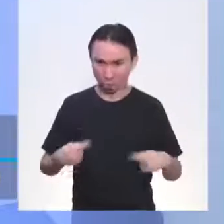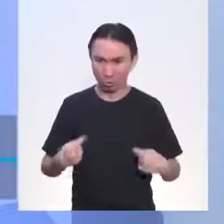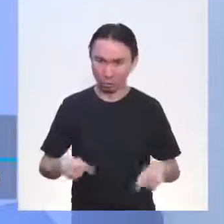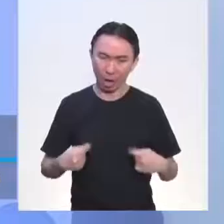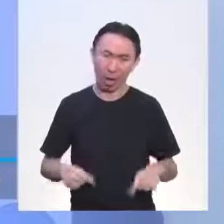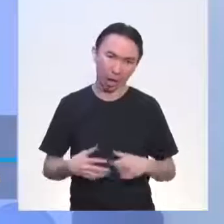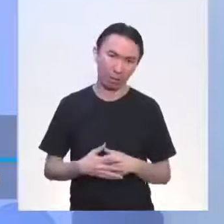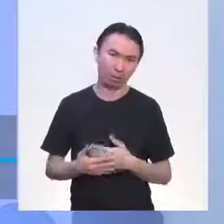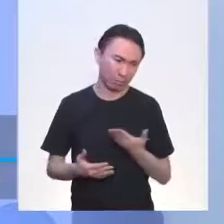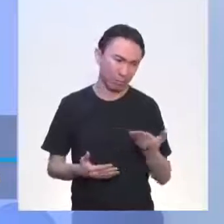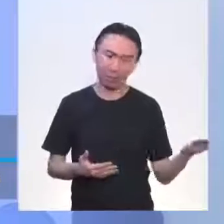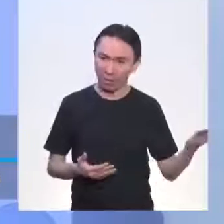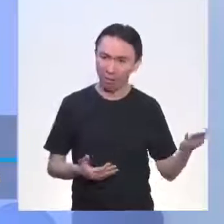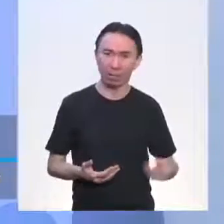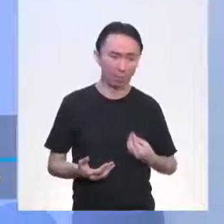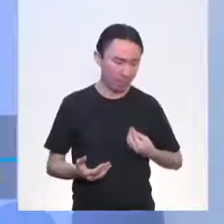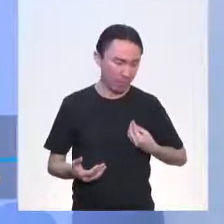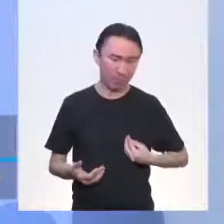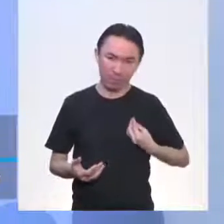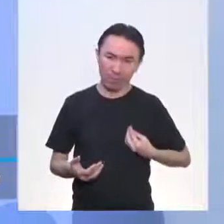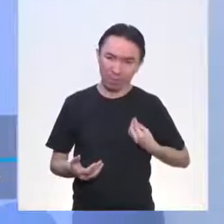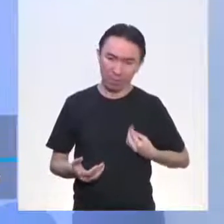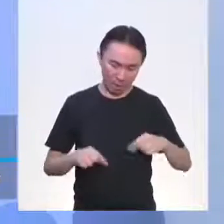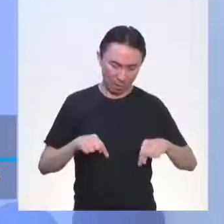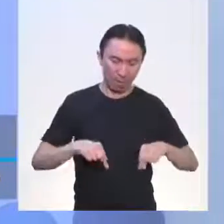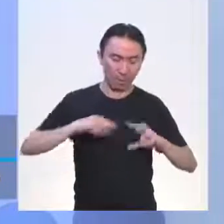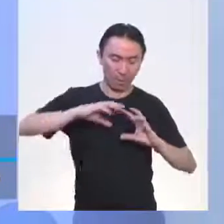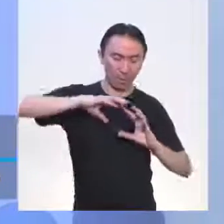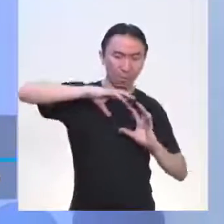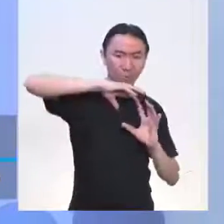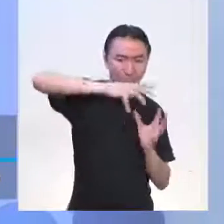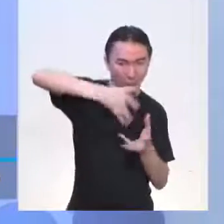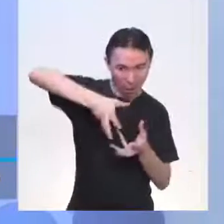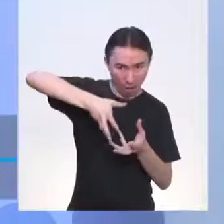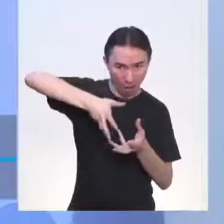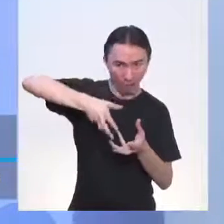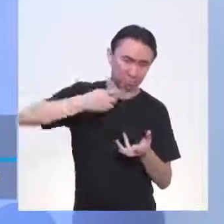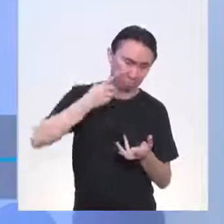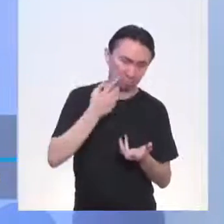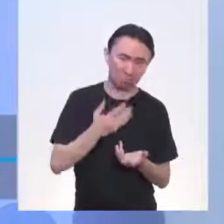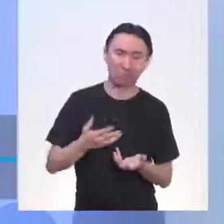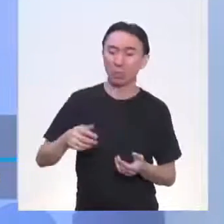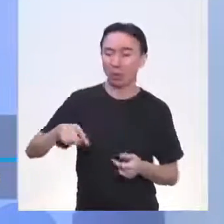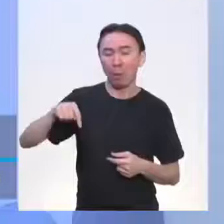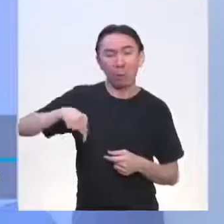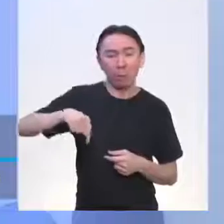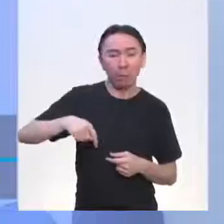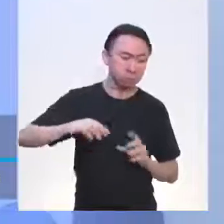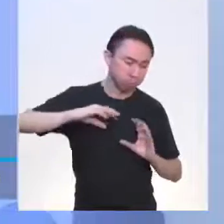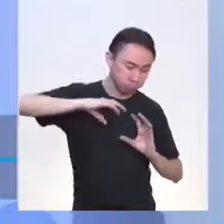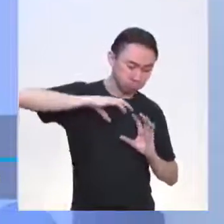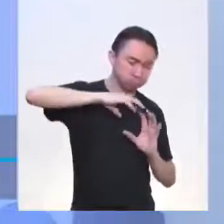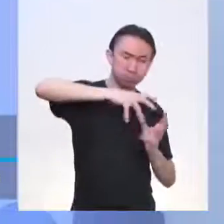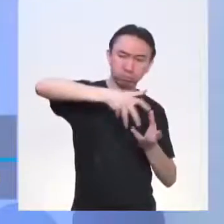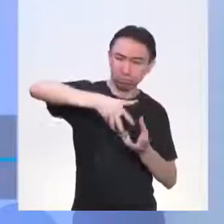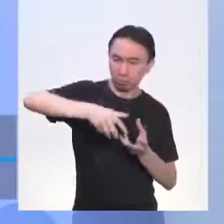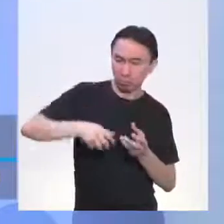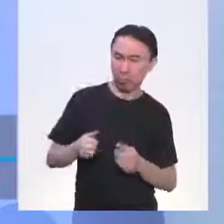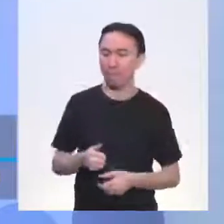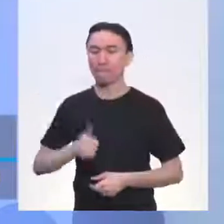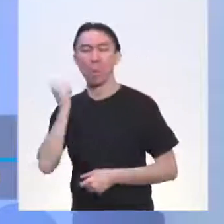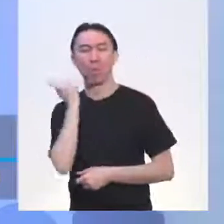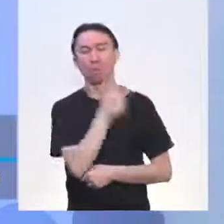porque todos são terráqueos. Eu gostaria que você pensasse bastante nisso. Aqui na Terra todo mundo é terráqueo. Ninguém deveria ser melhor do que